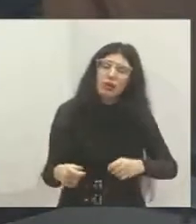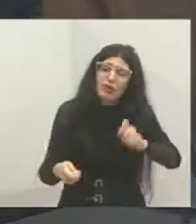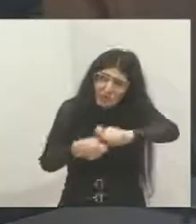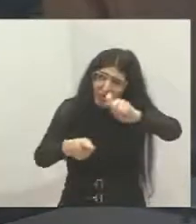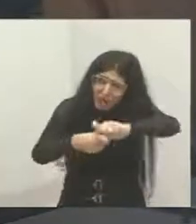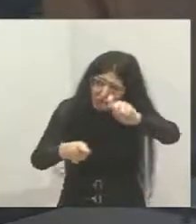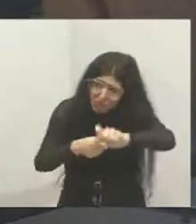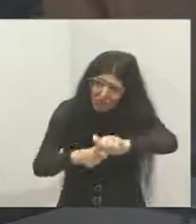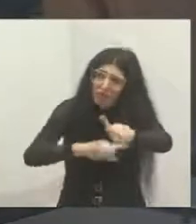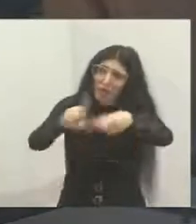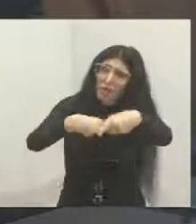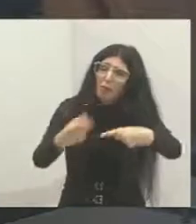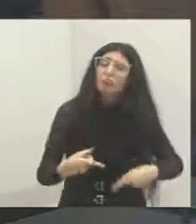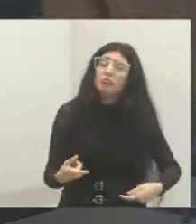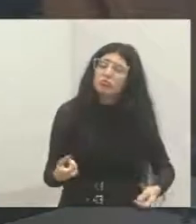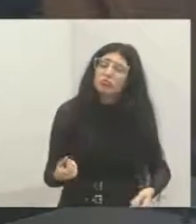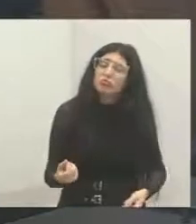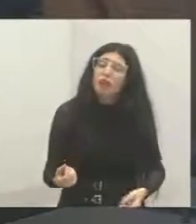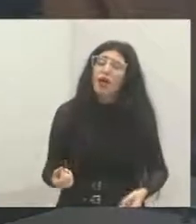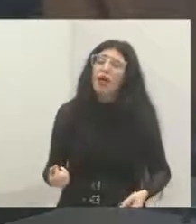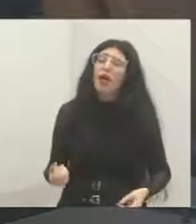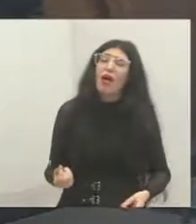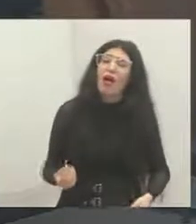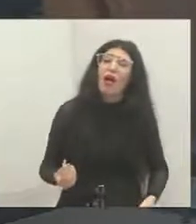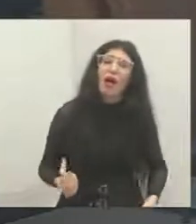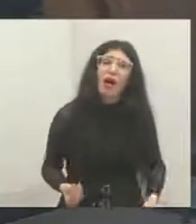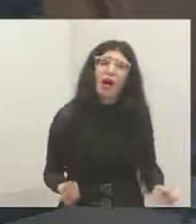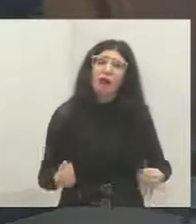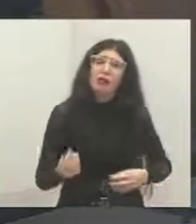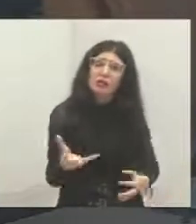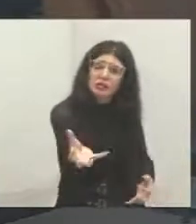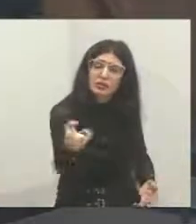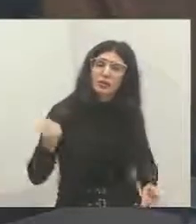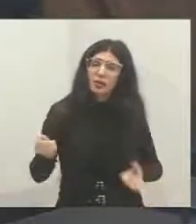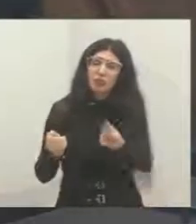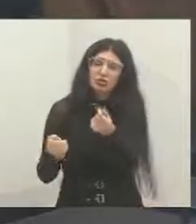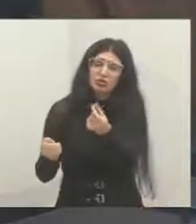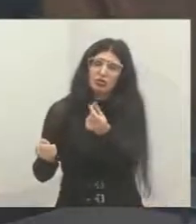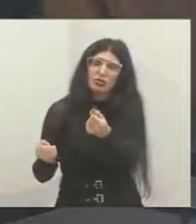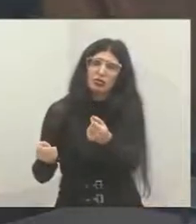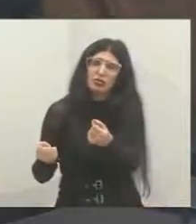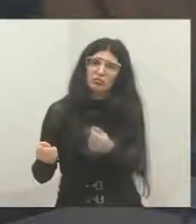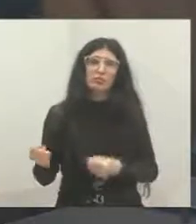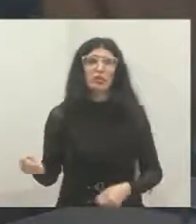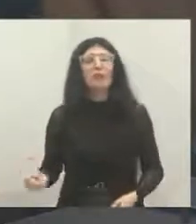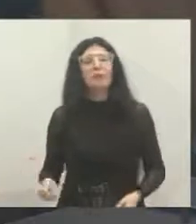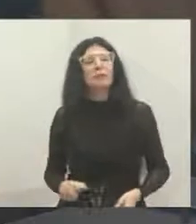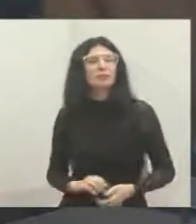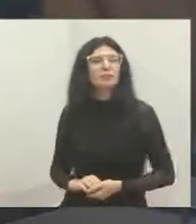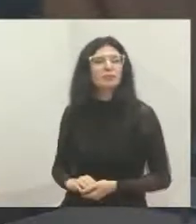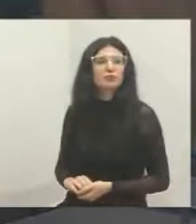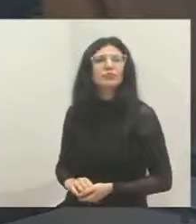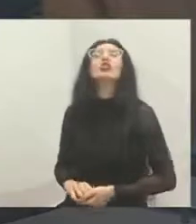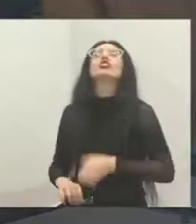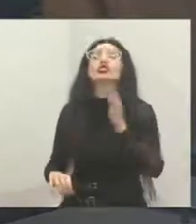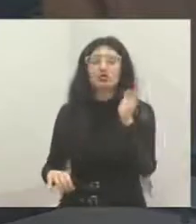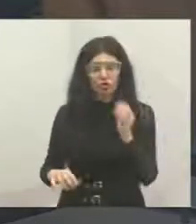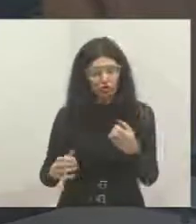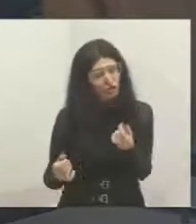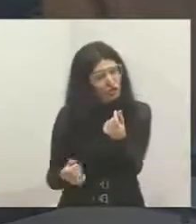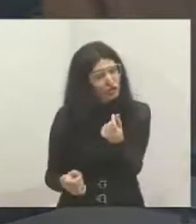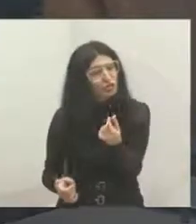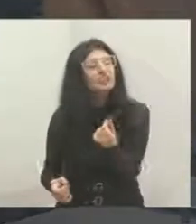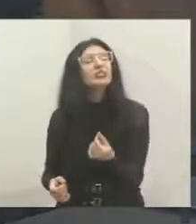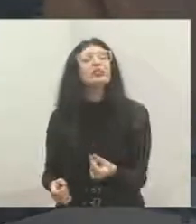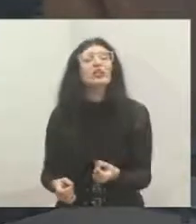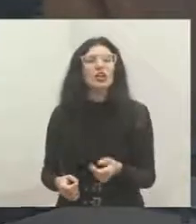Então, é bom deixar isso claro para o município. Ele vai pensar que o dinheiro da LIC já está, né? Já está no cofre público e